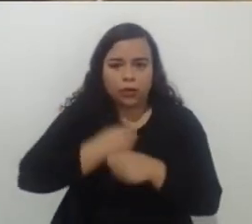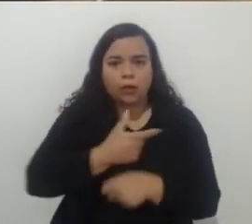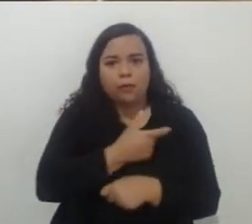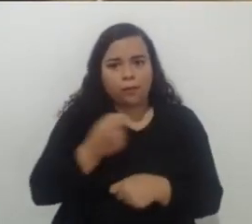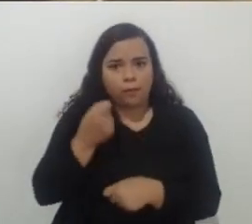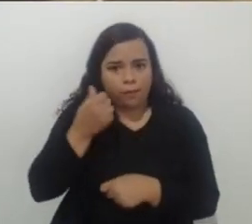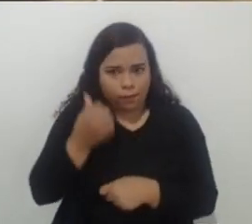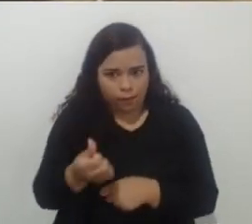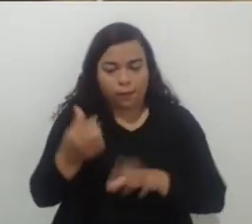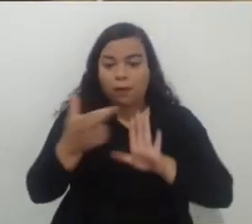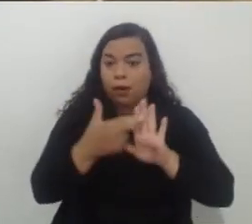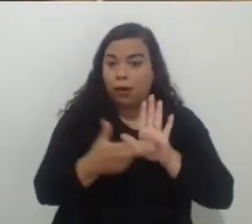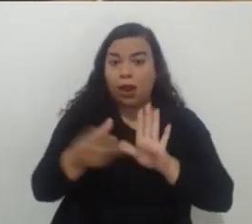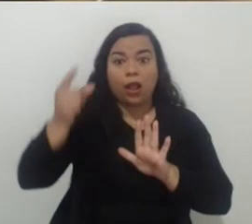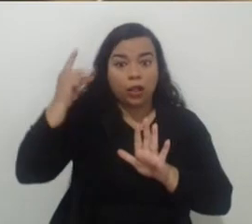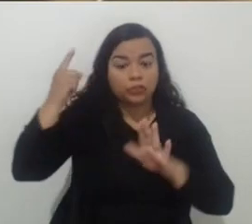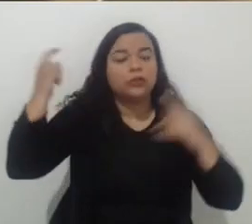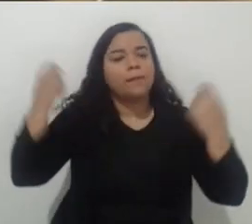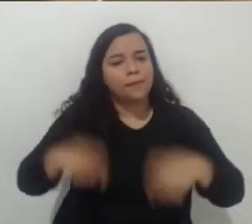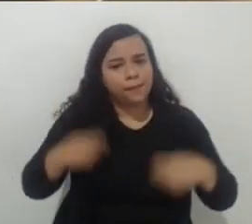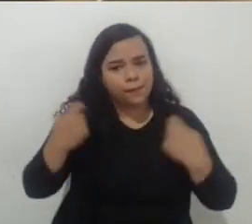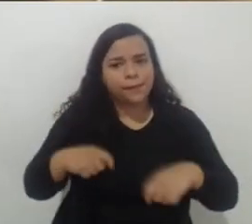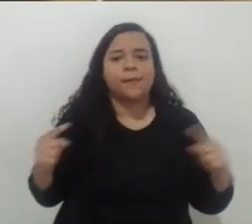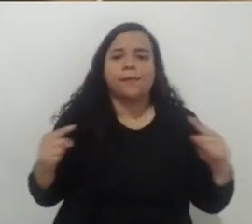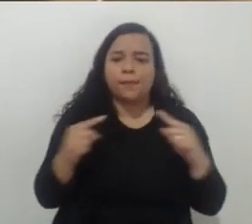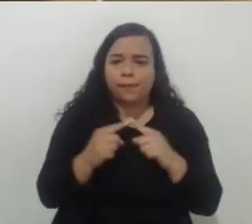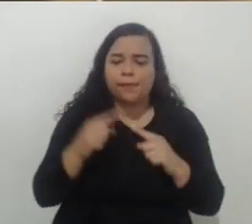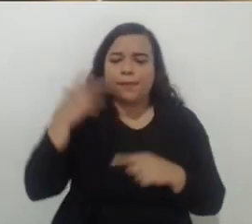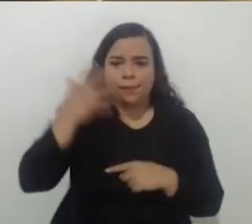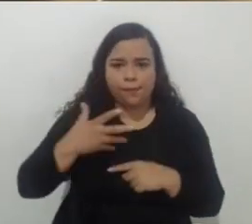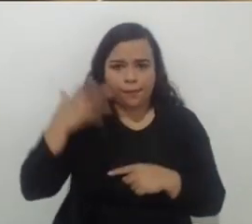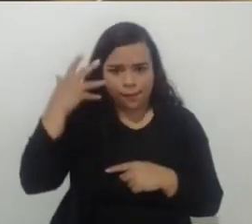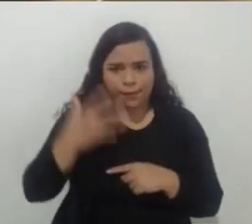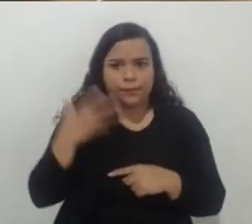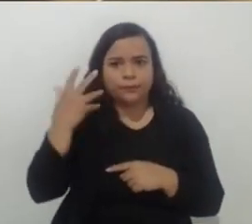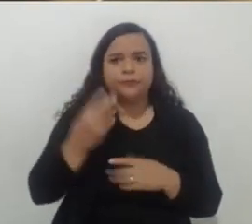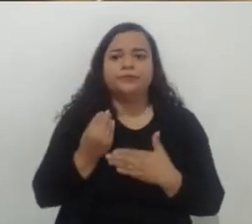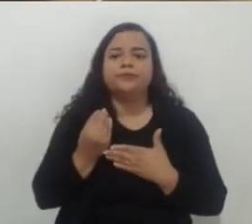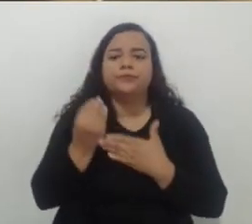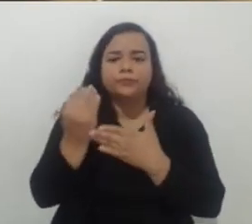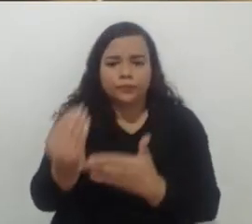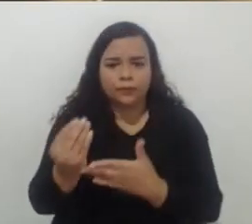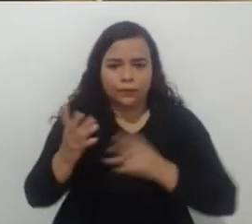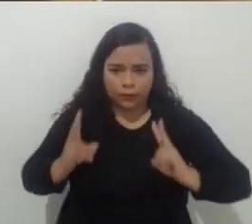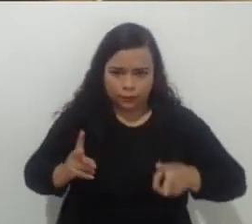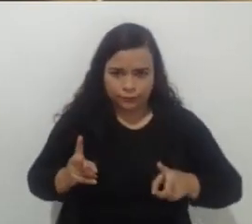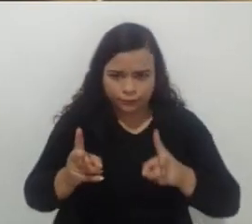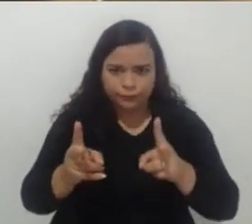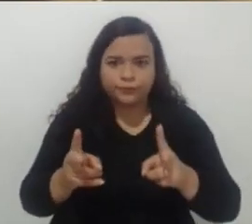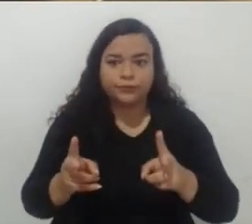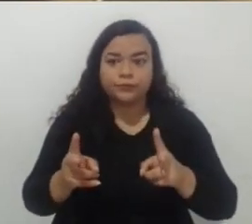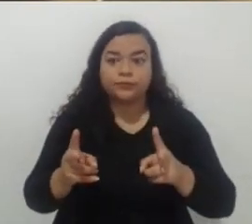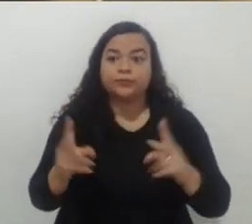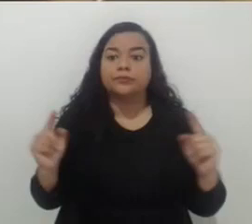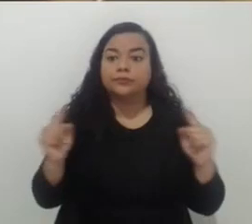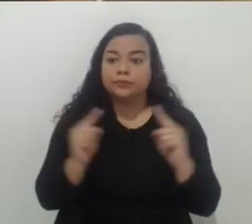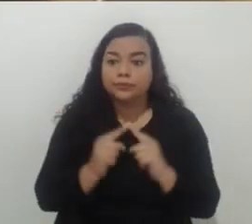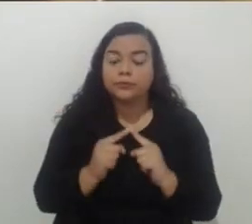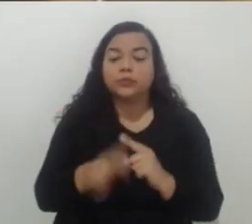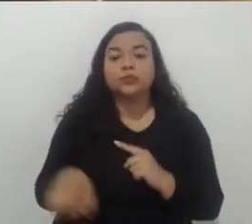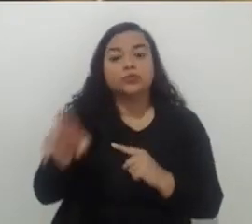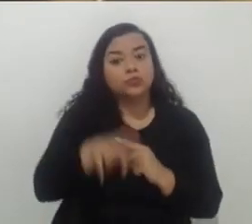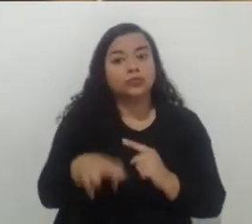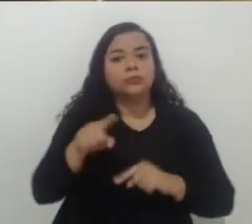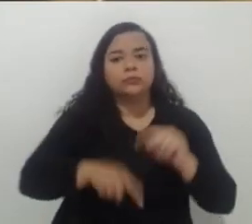havia necessidade para que a sessão de precatório ela fosse levada a cabo, que fosse utilizado um instrumento público. E assim